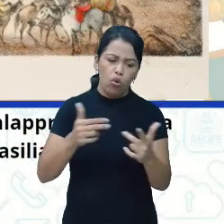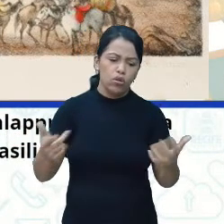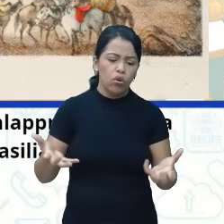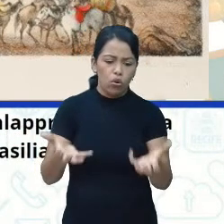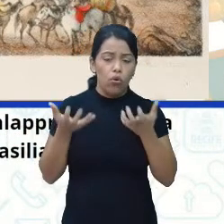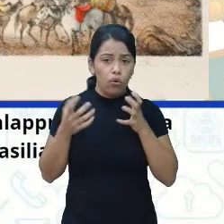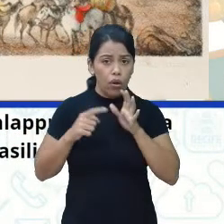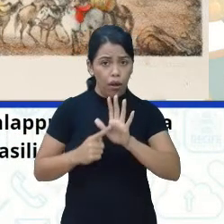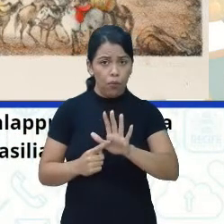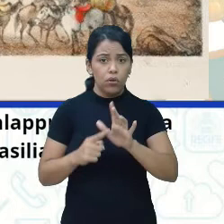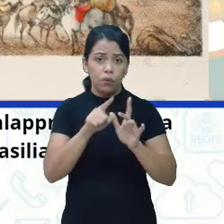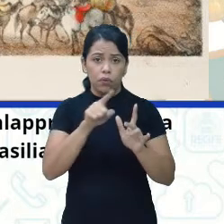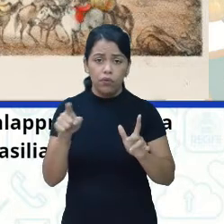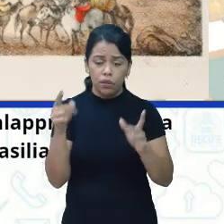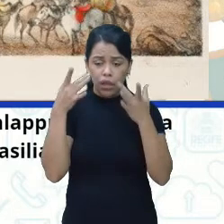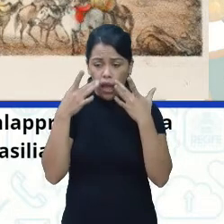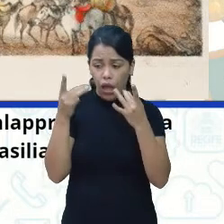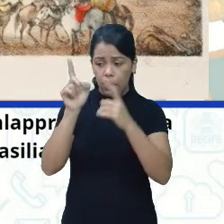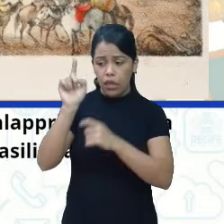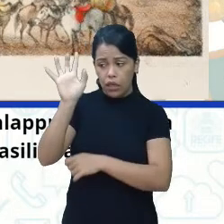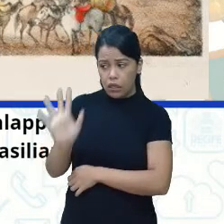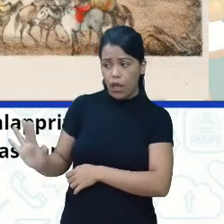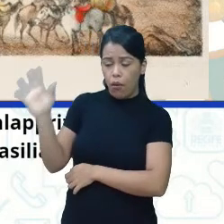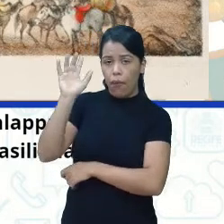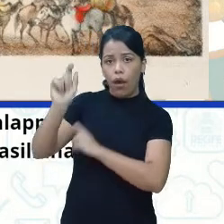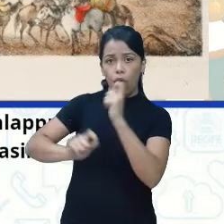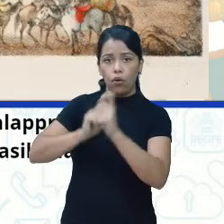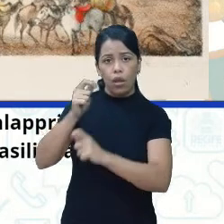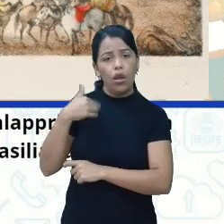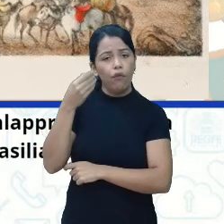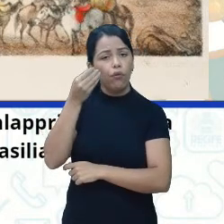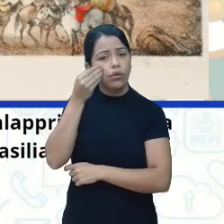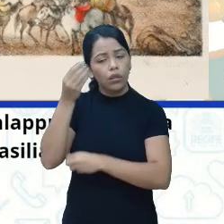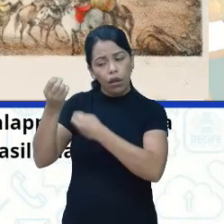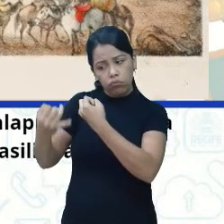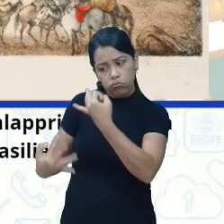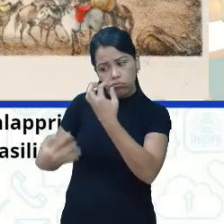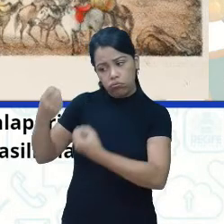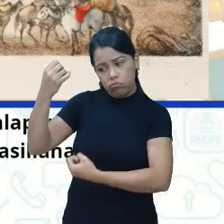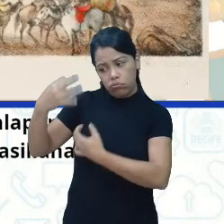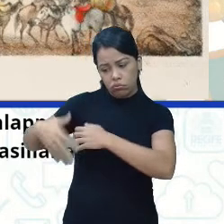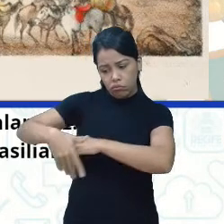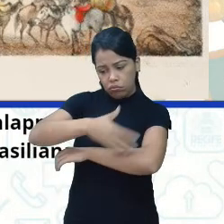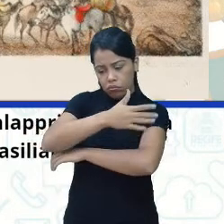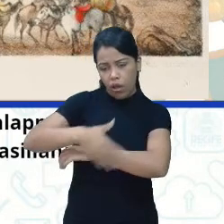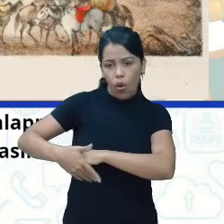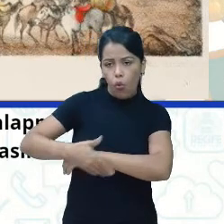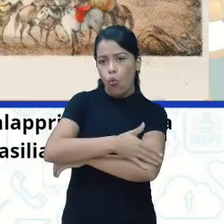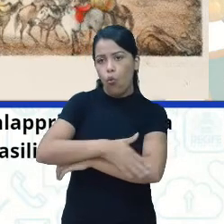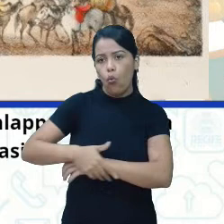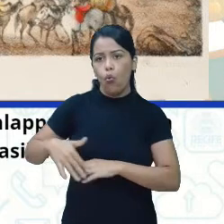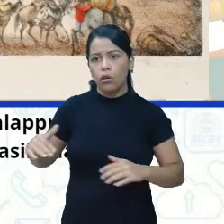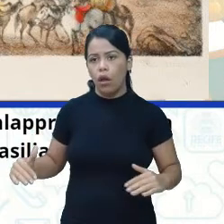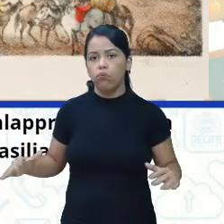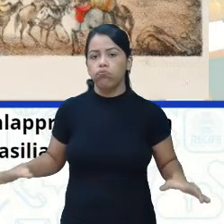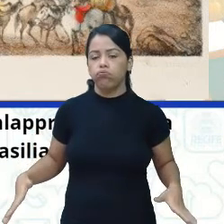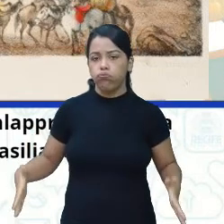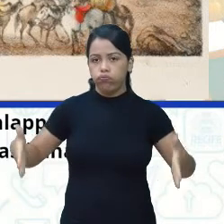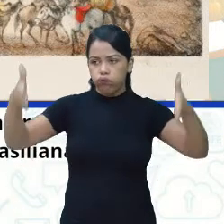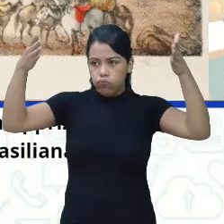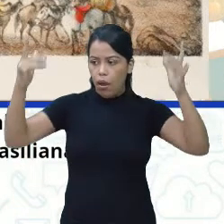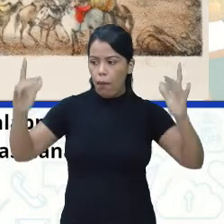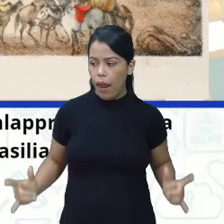demarcar aí nessa pintura, que eu vou tentar descrever novamente, a rua ao centro, os casarios de 2 ou 3 andares,